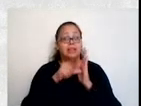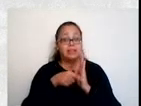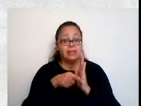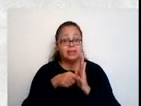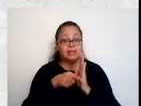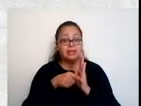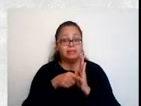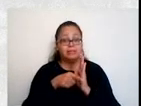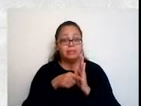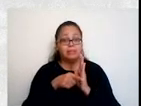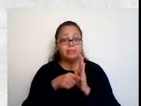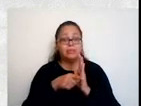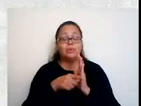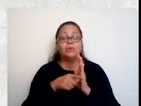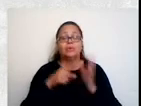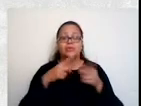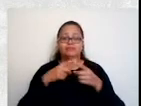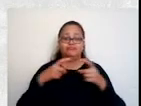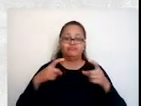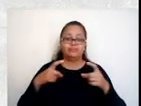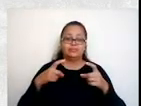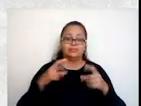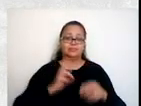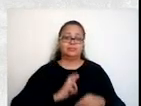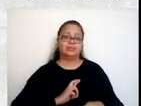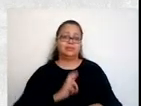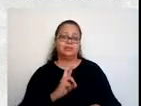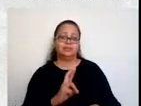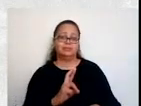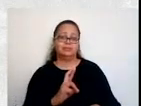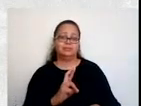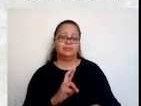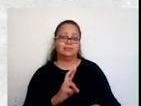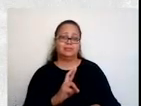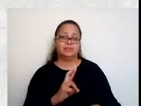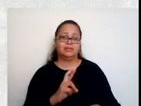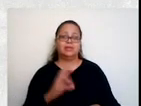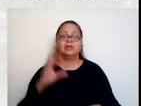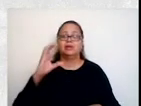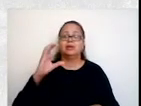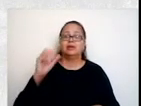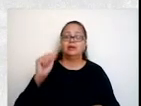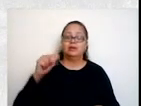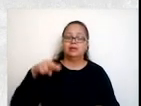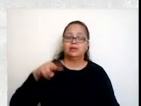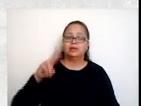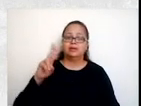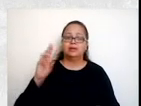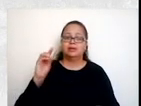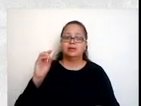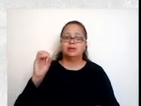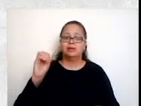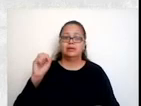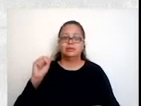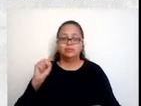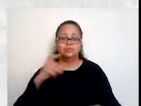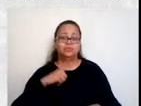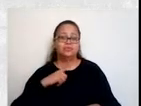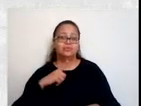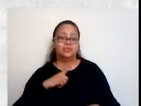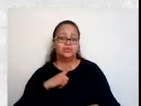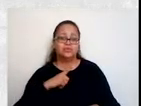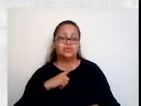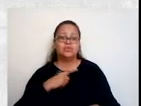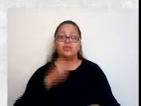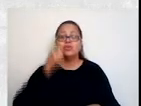após esse movimento de repressão da República. Assim como em Canudos, é possível vocês observarem na imagem muitas mulheres